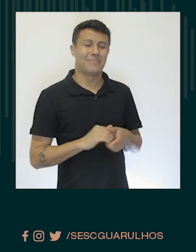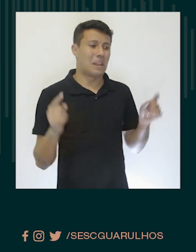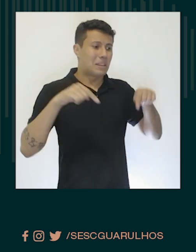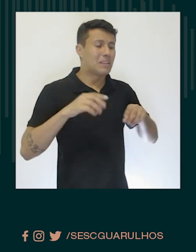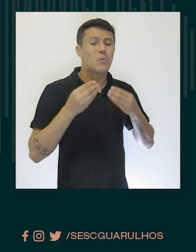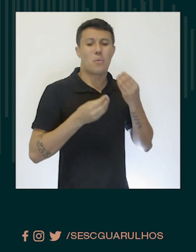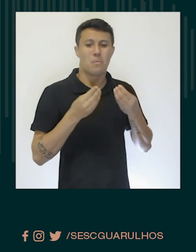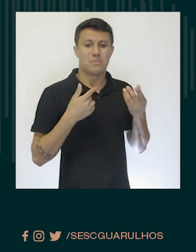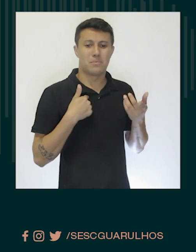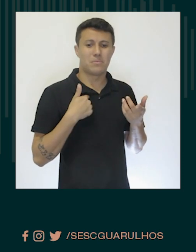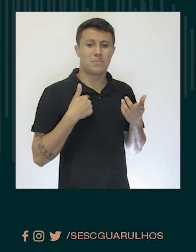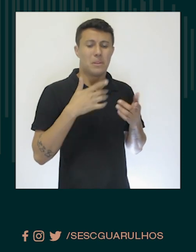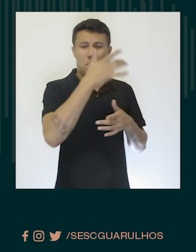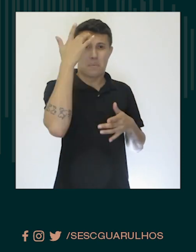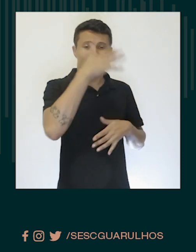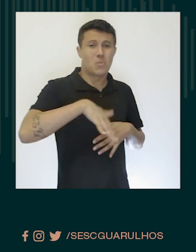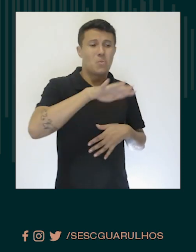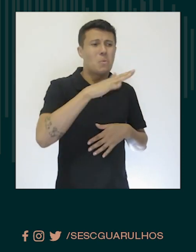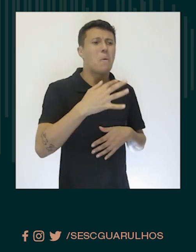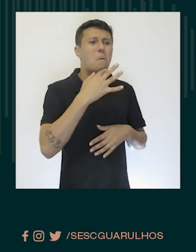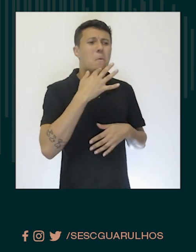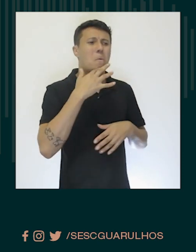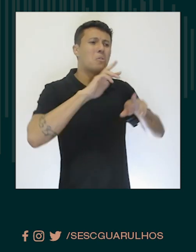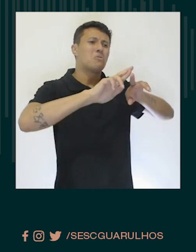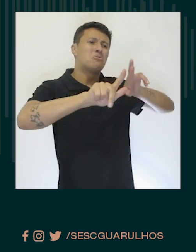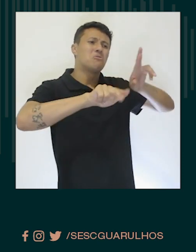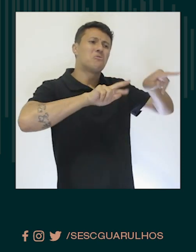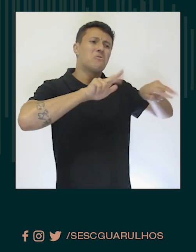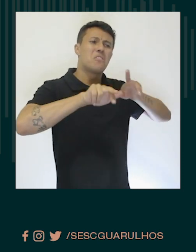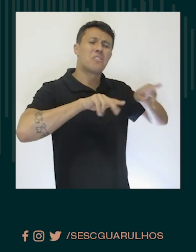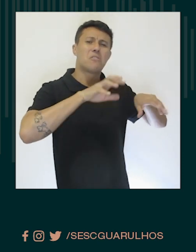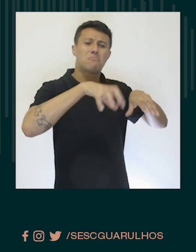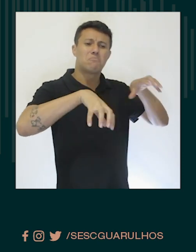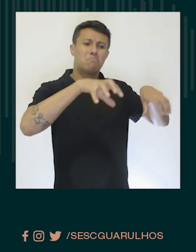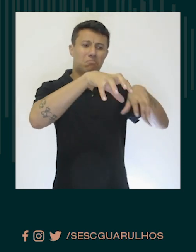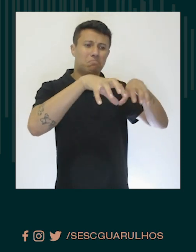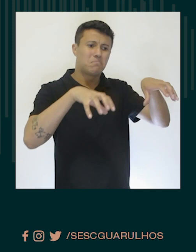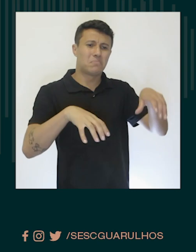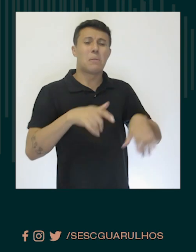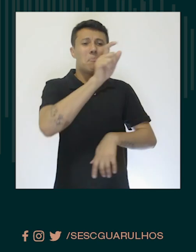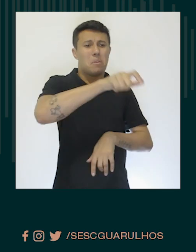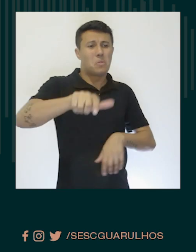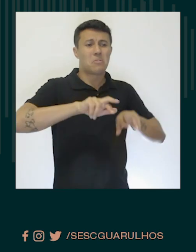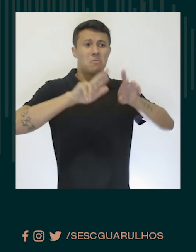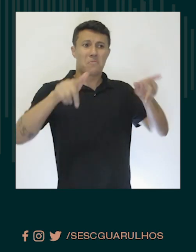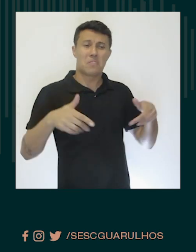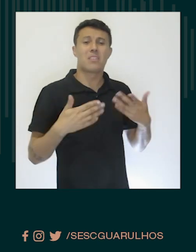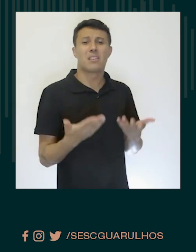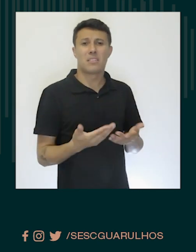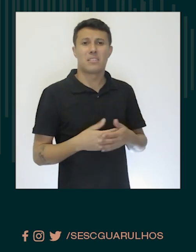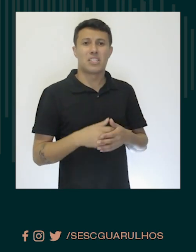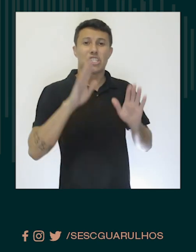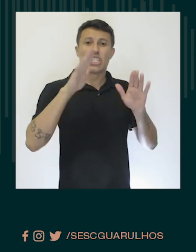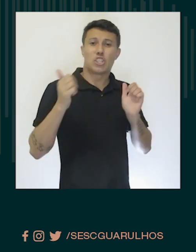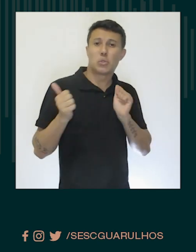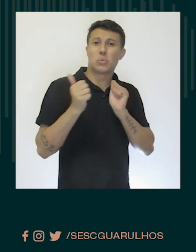inspira. Diferentes fases que eu vivi, diferentes pessoas. Então fazem parte, inclusive,